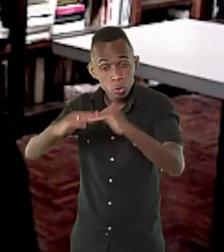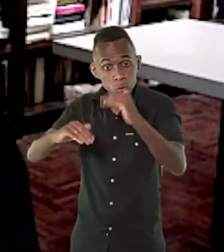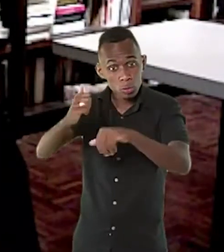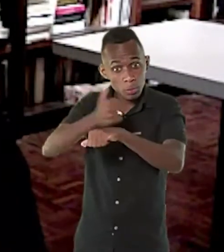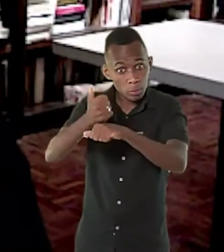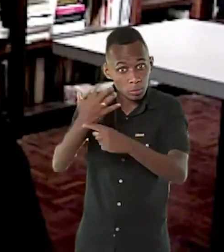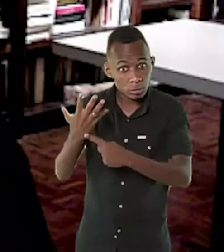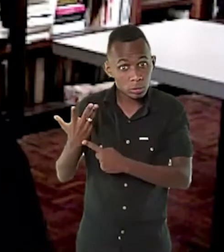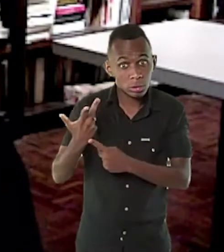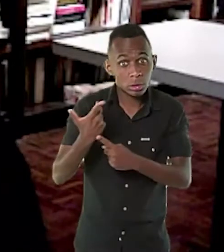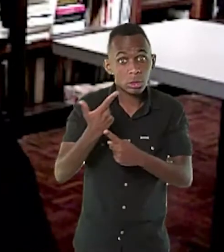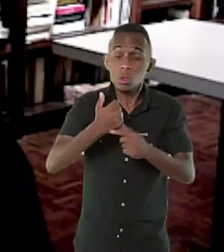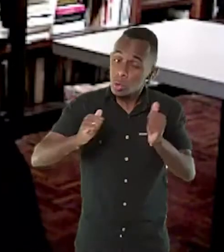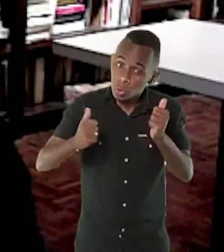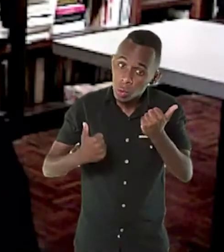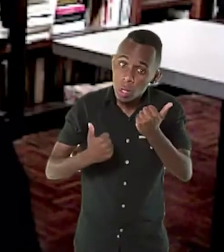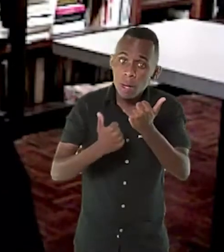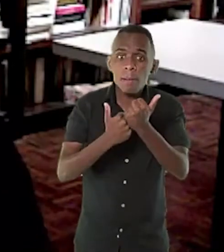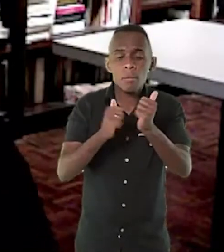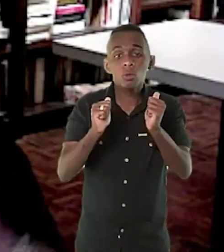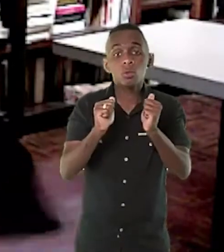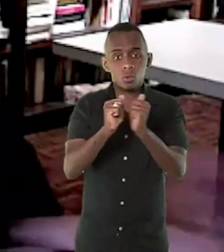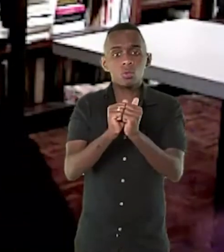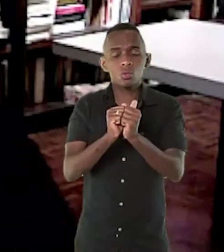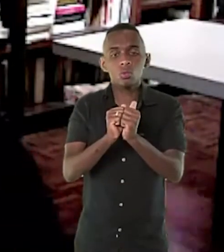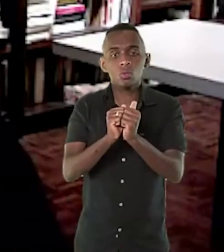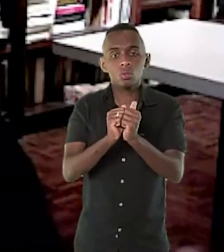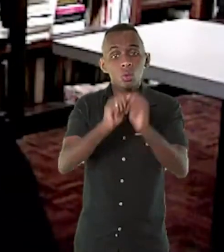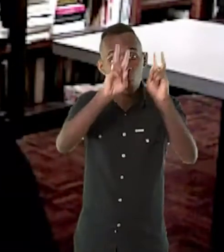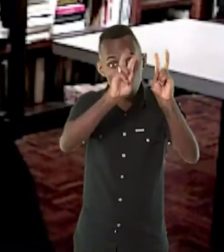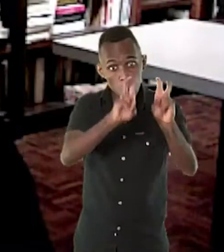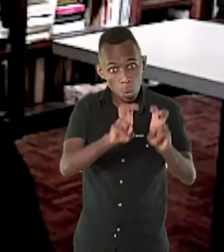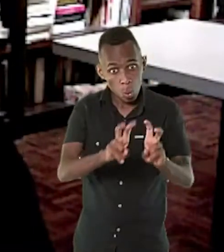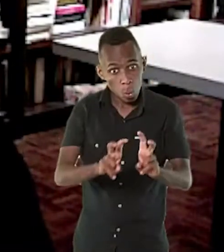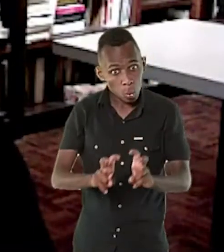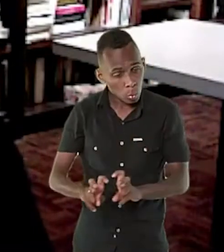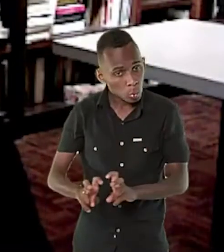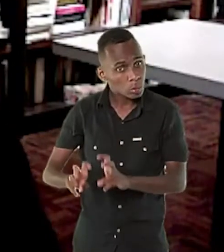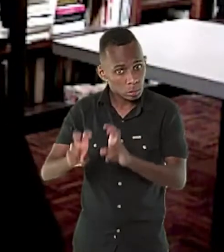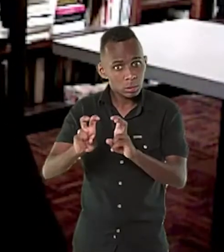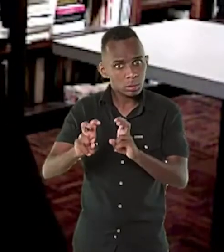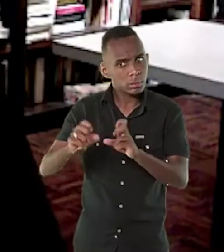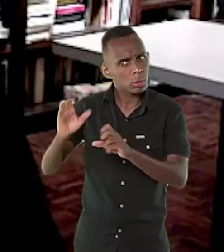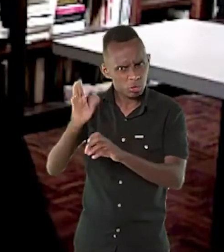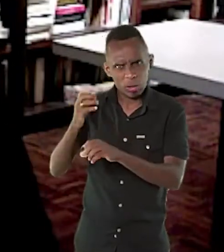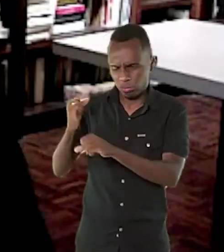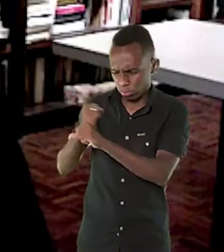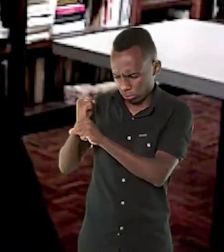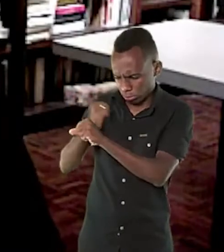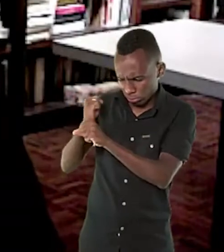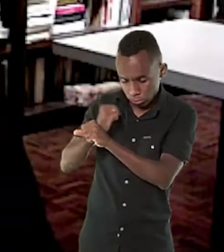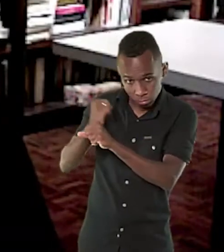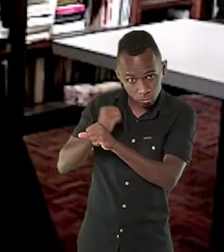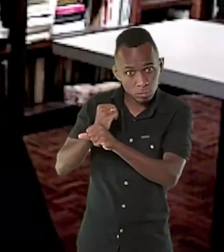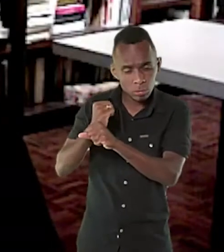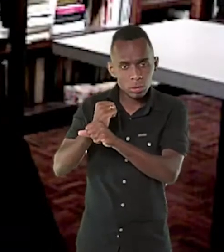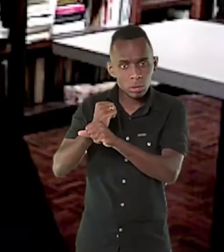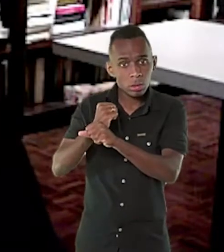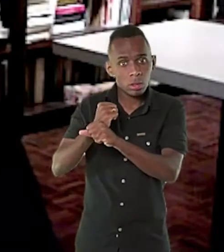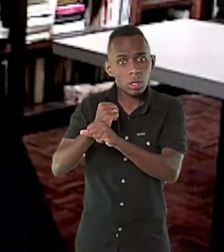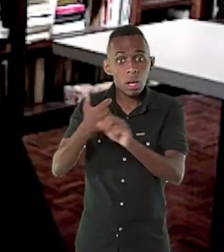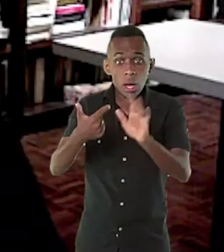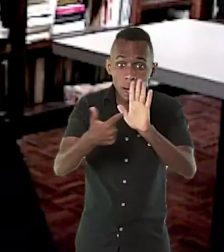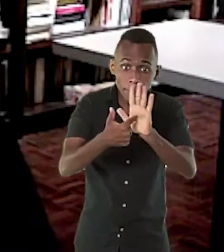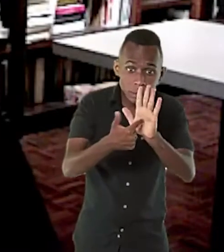corpo a corpo com essas questões há algumas décadas e iluminando